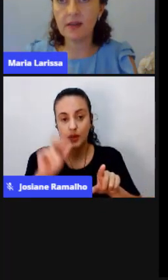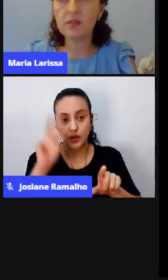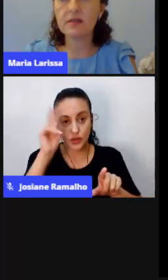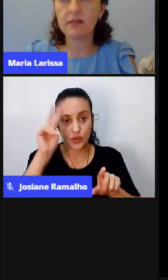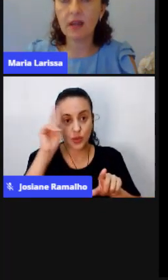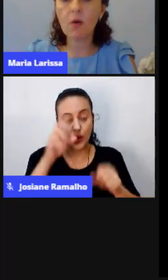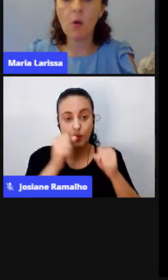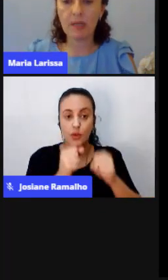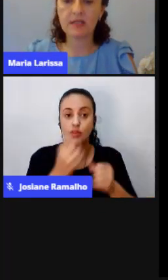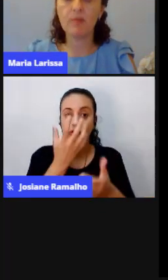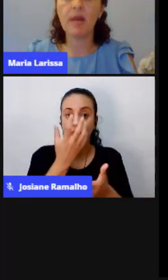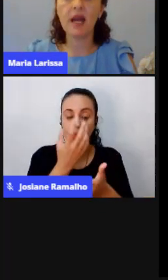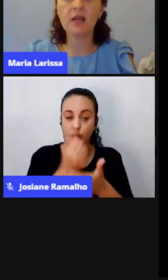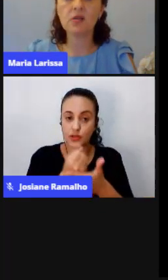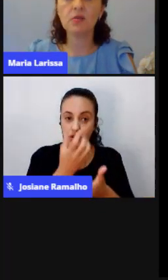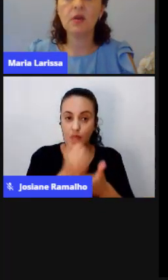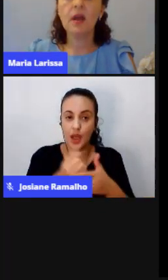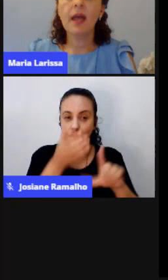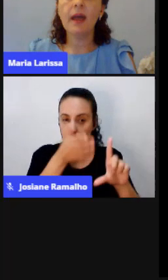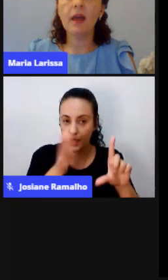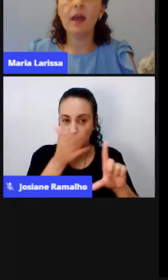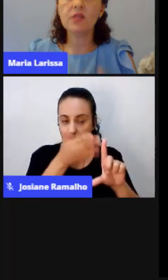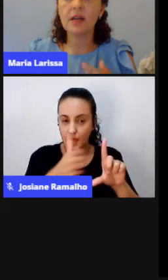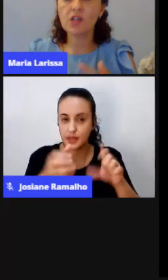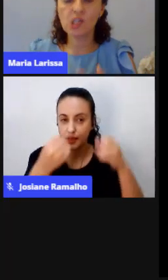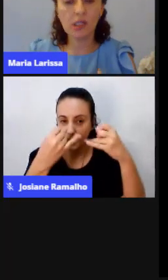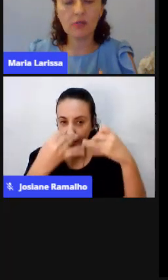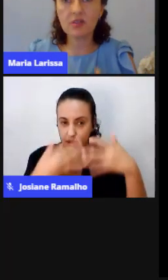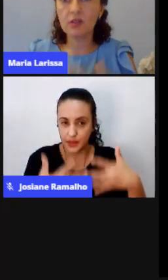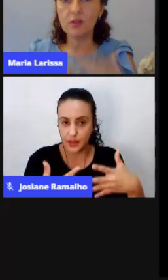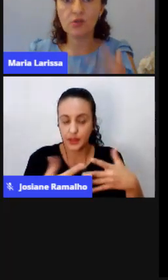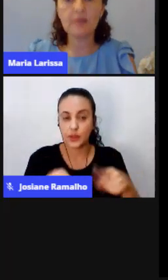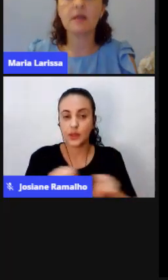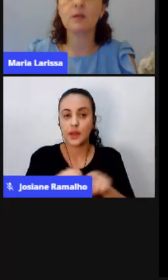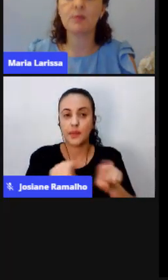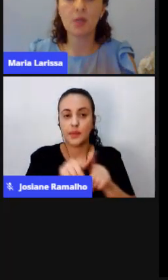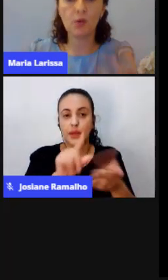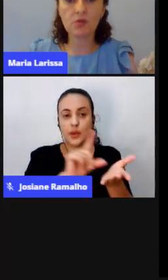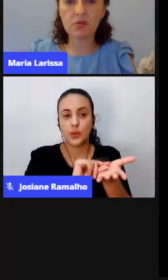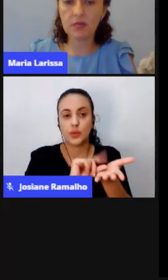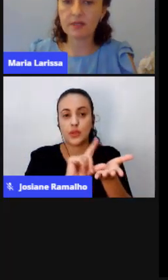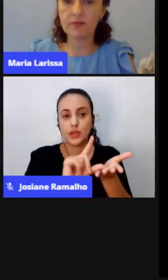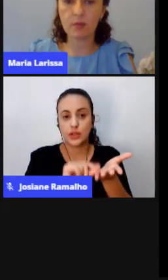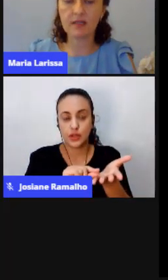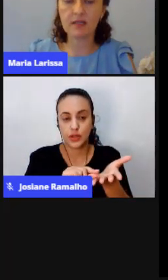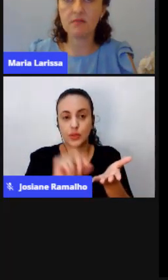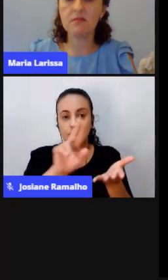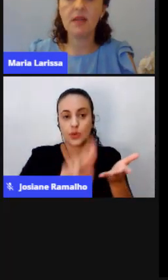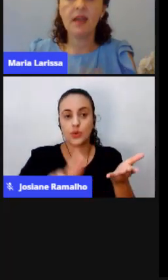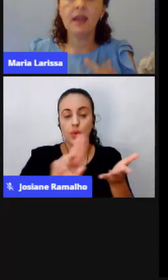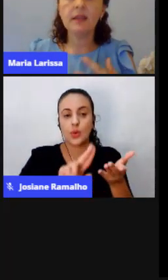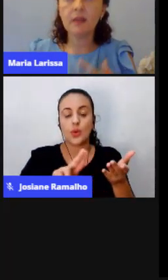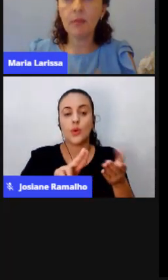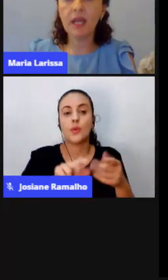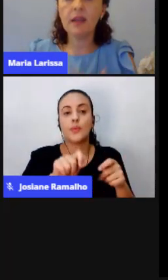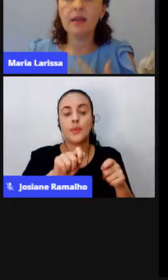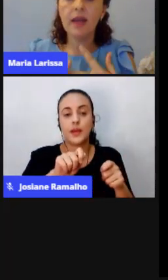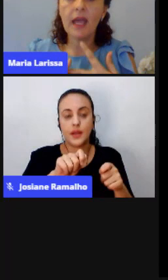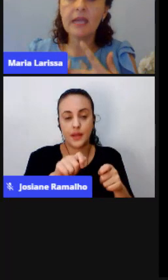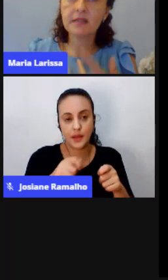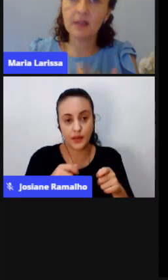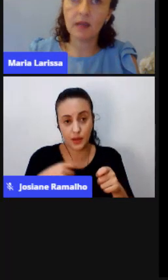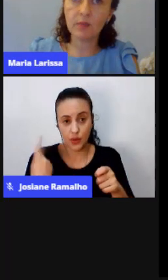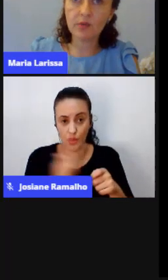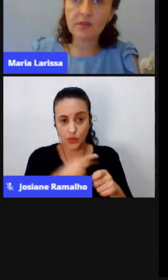os slides, né, com o passo a passo, os artigos que nós utilizamos para construir essa formação e